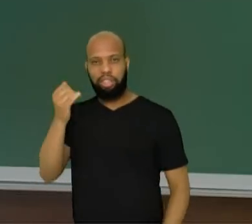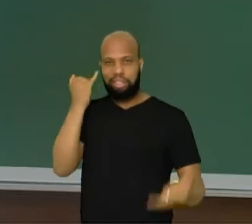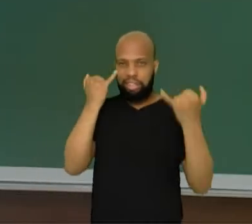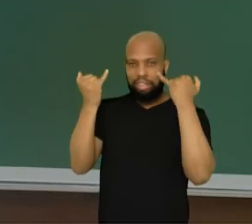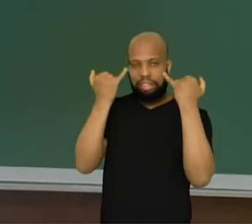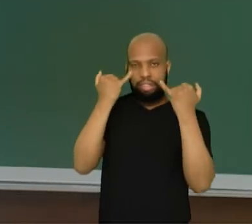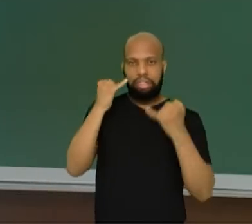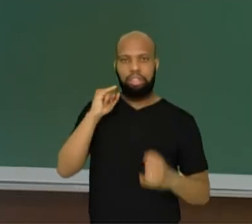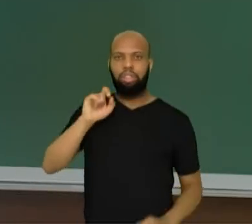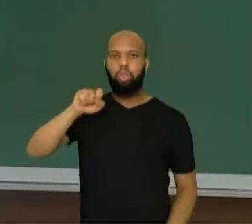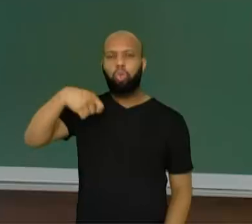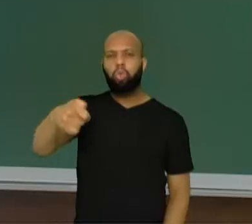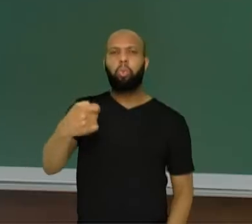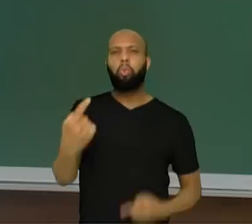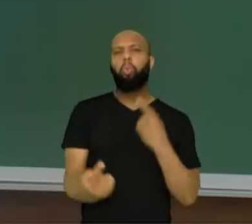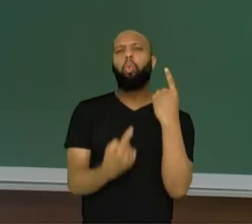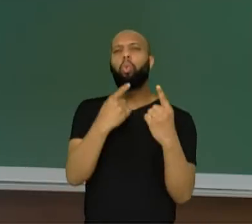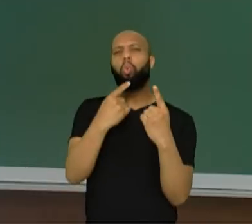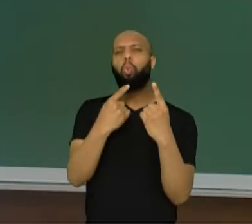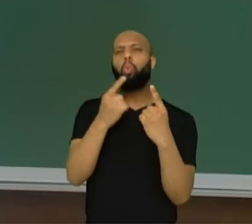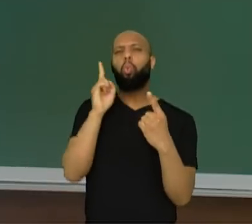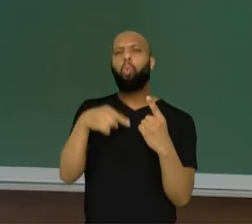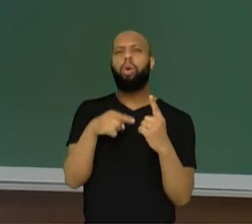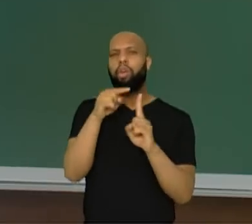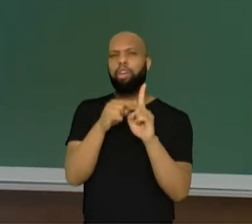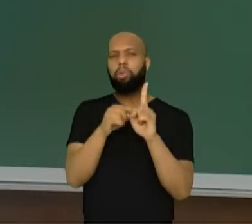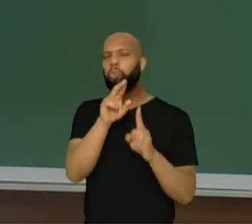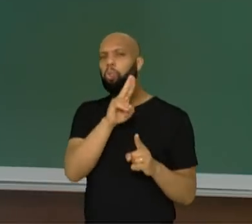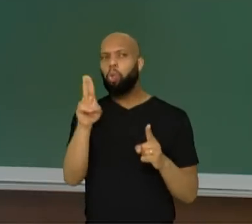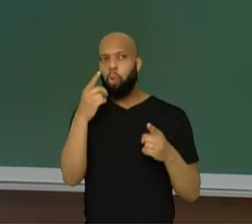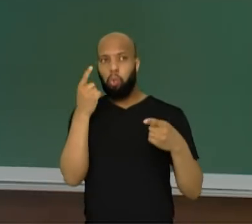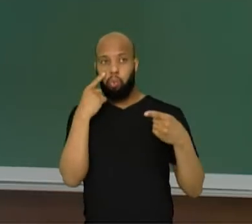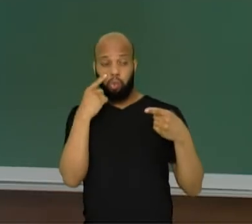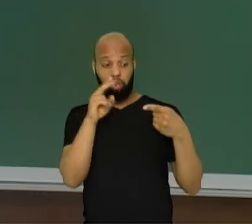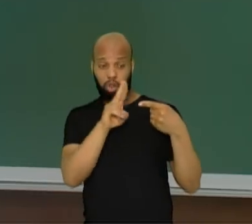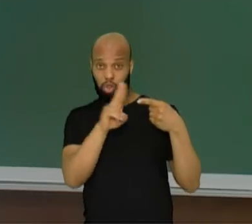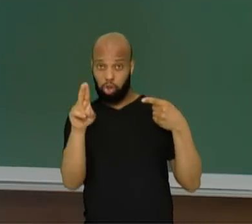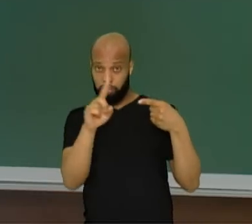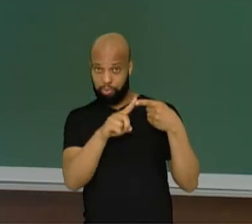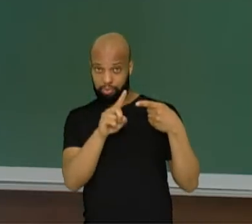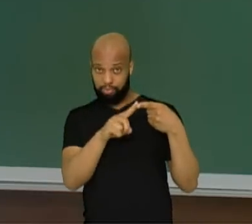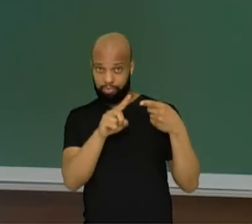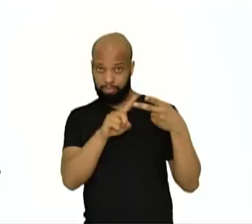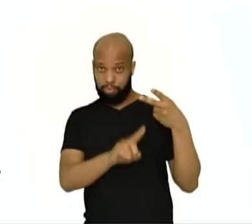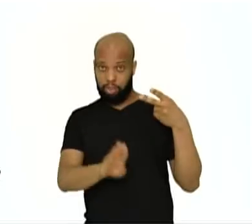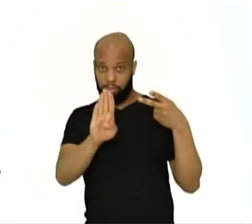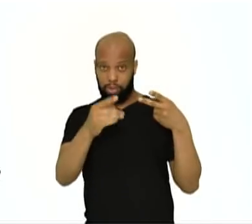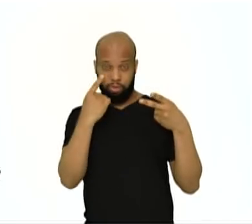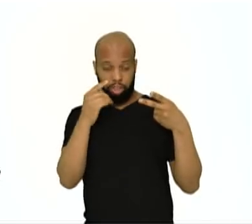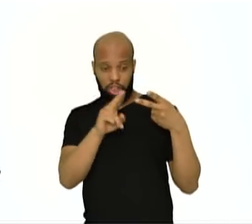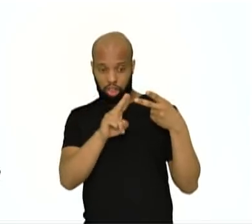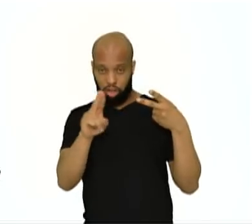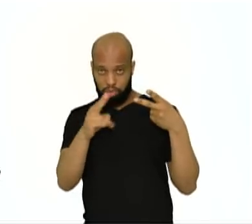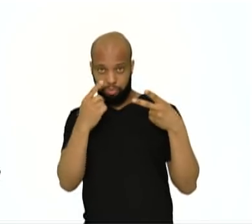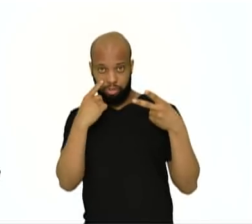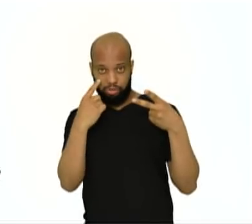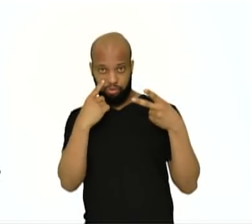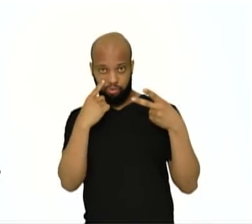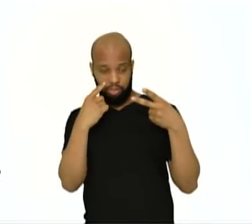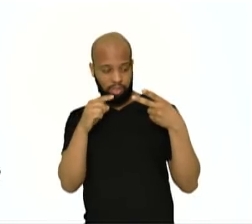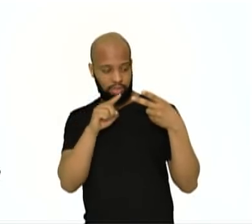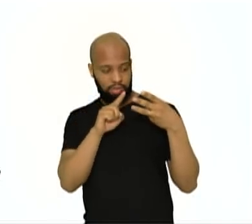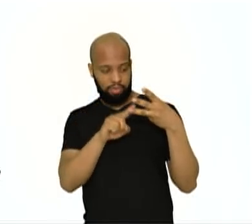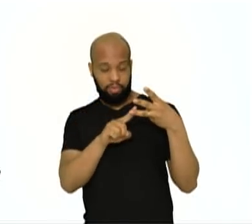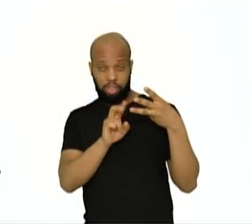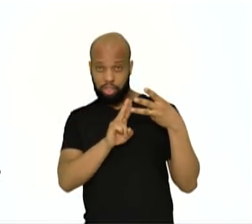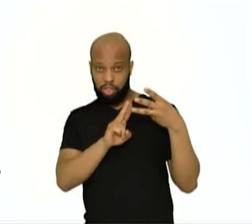indicam qual espécie. Será que é a letra A, Taenia saginata? Letra B, Ascaris lumbricoides?